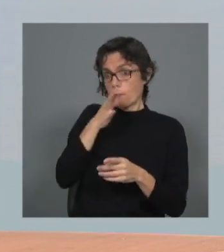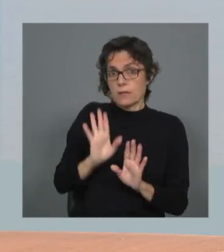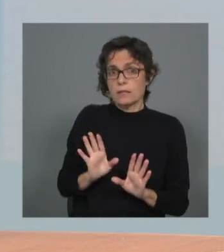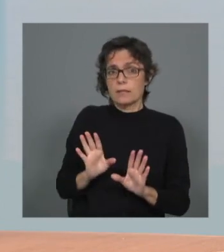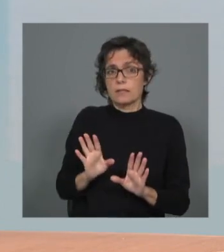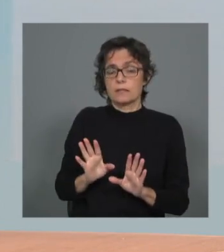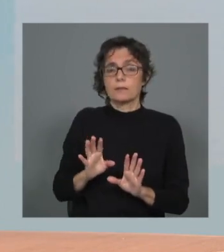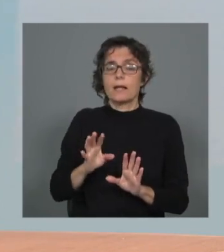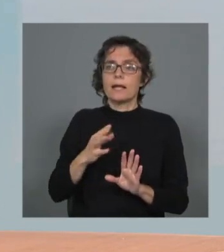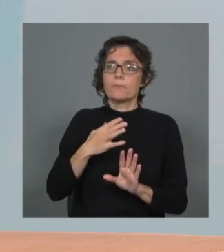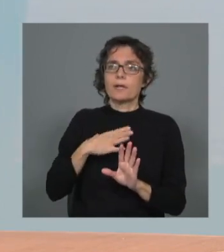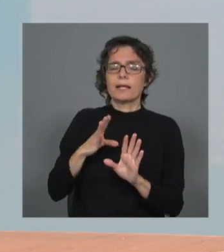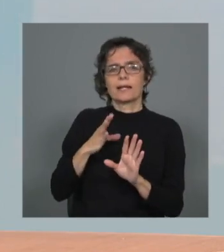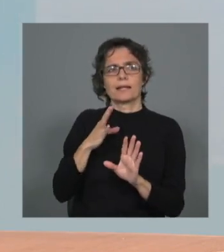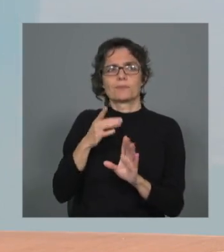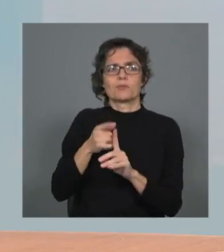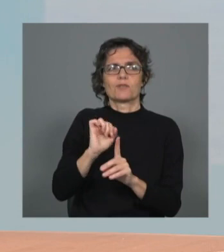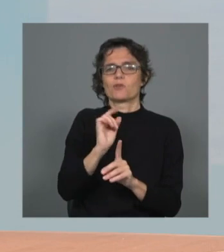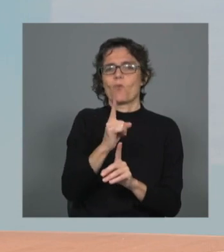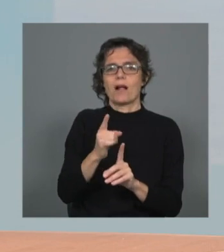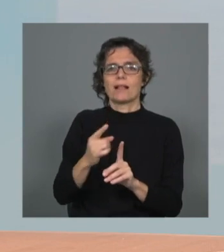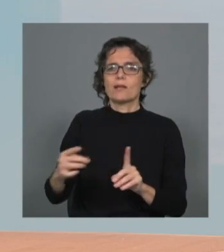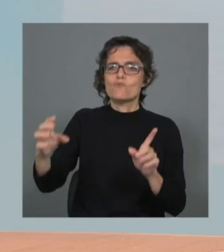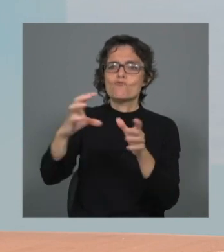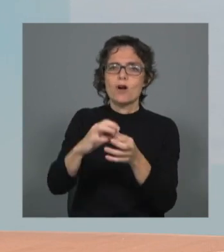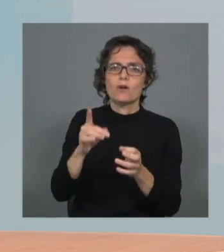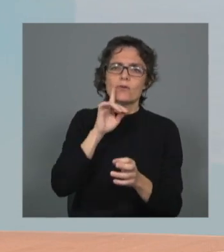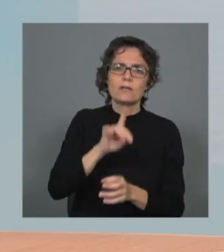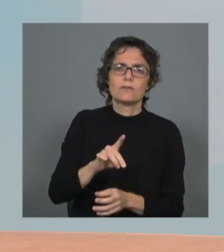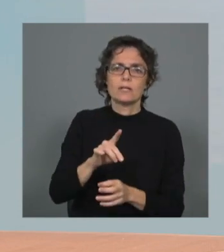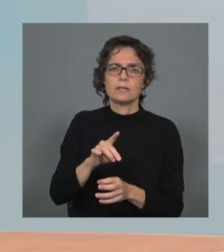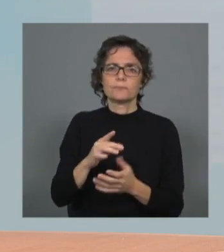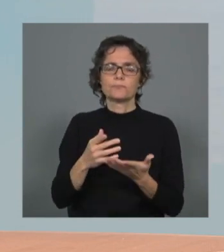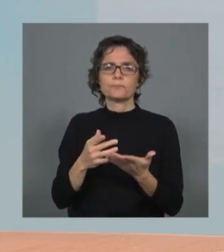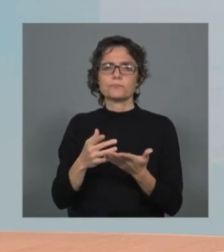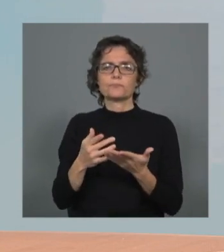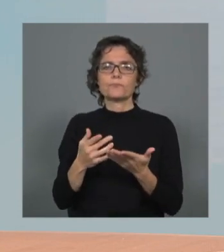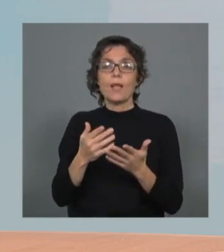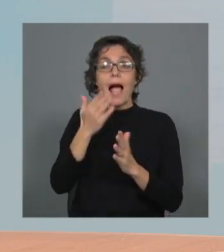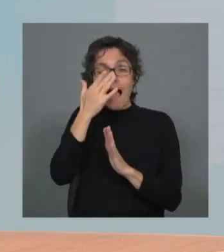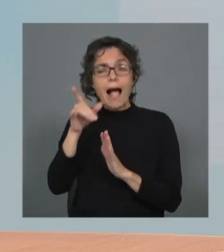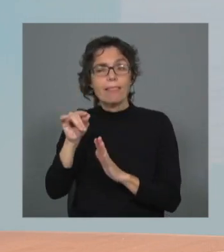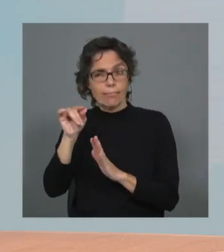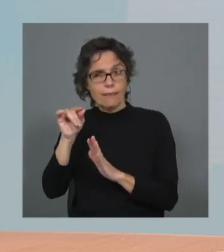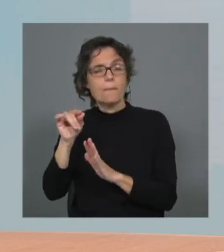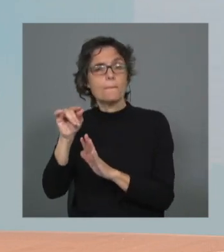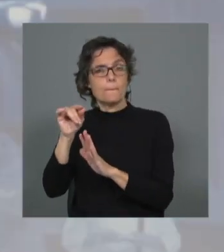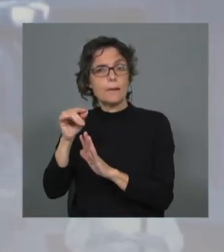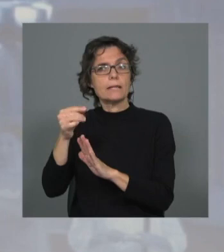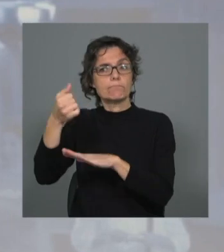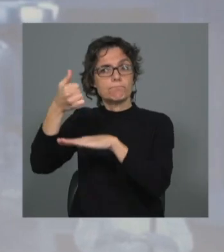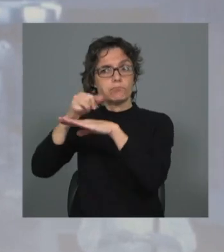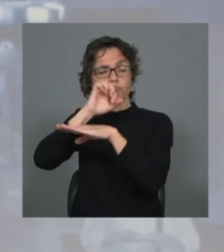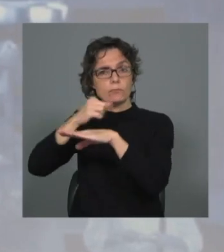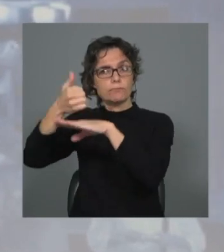quer reconciliar-se com esse passado, e parece-me que da parte do Jerónimo II também existe essa vontade. Nós não vemos, é de todos os não